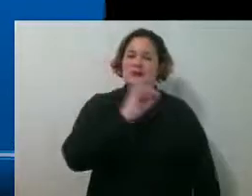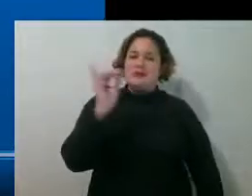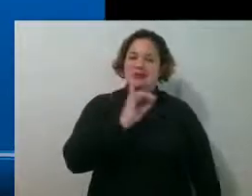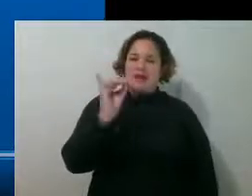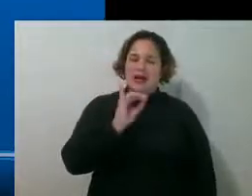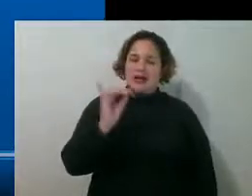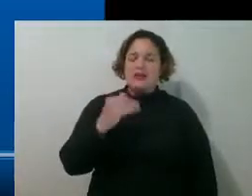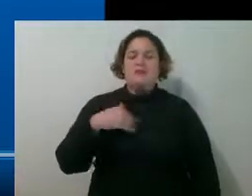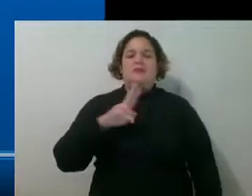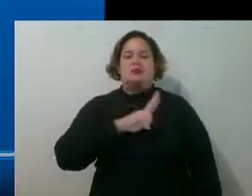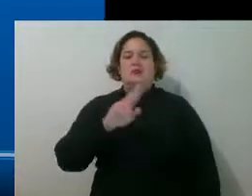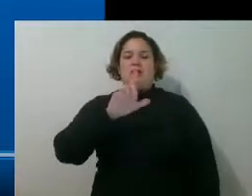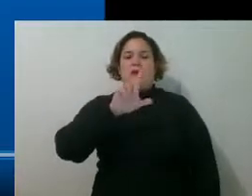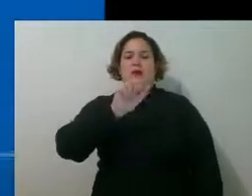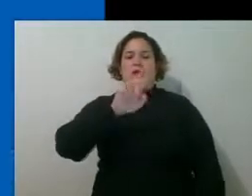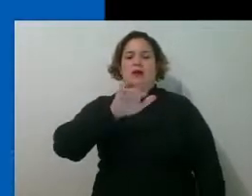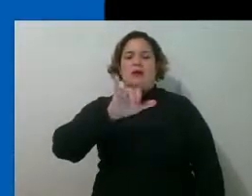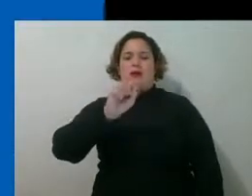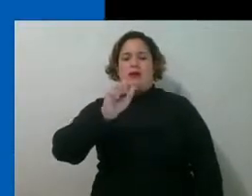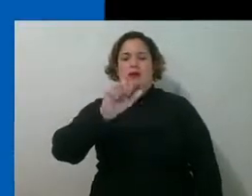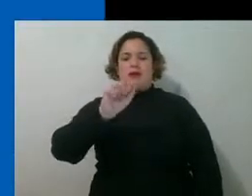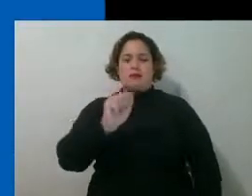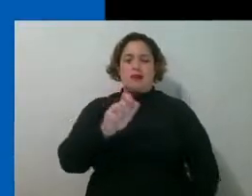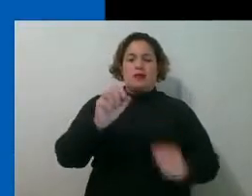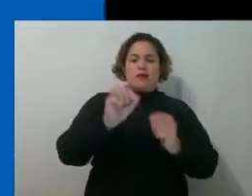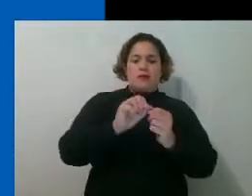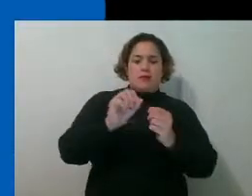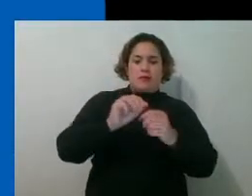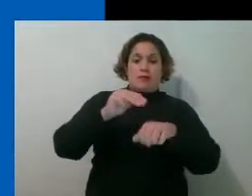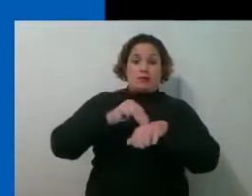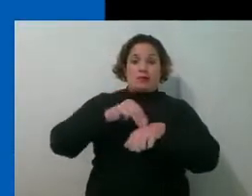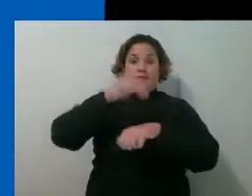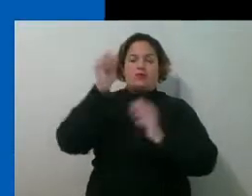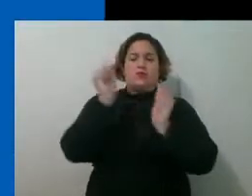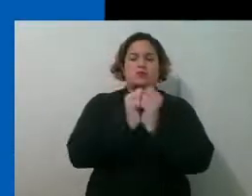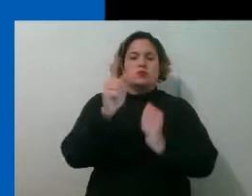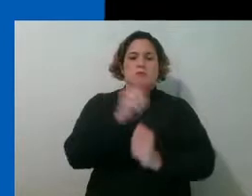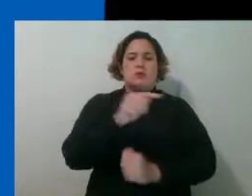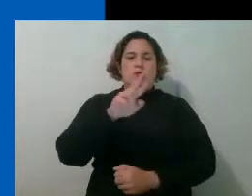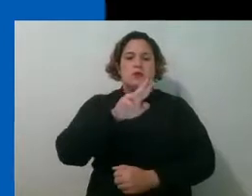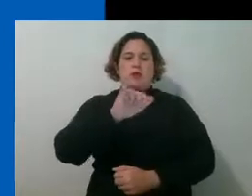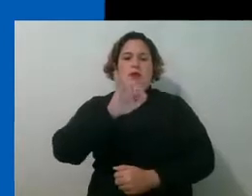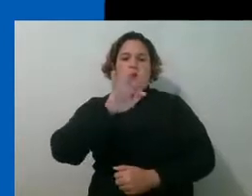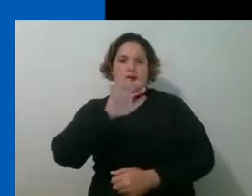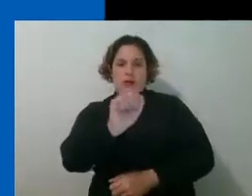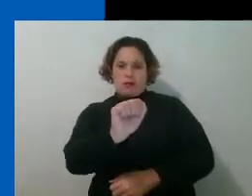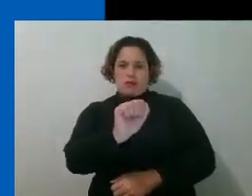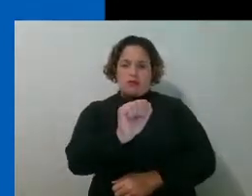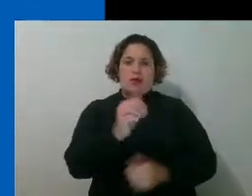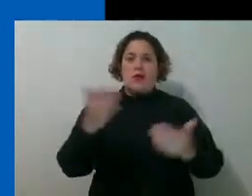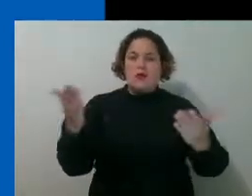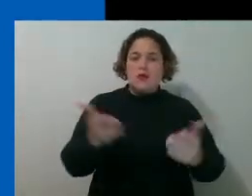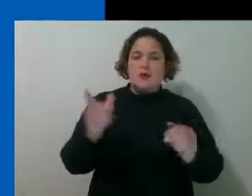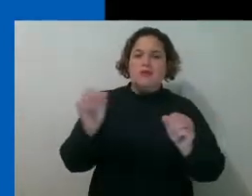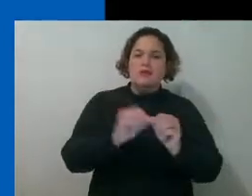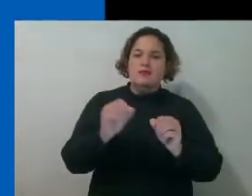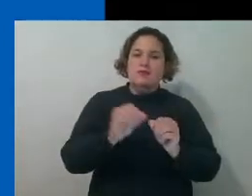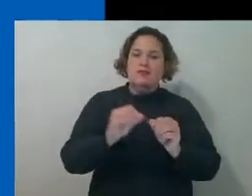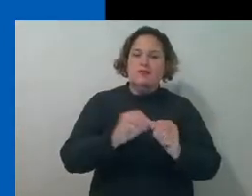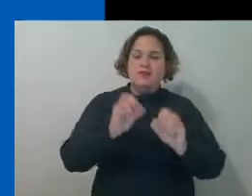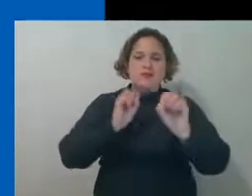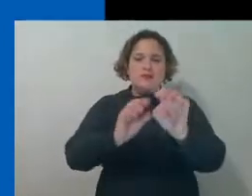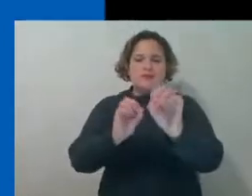pessoal, tudo bem? Meu nome é Larissa, eu sou mestranda orientada pela professora Rita e hoje eu vou estar dando uma aula